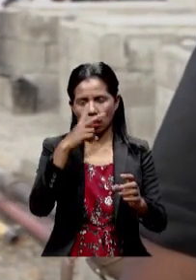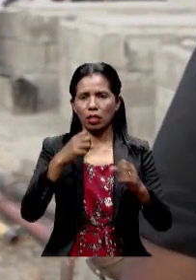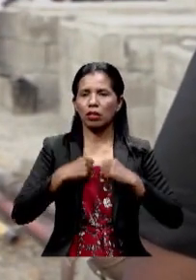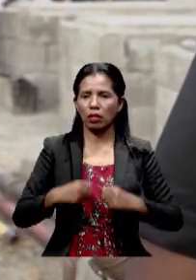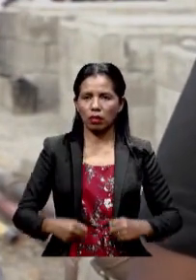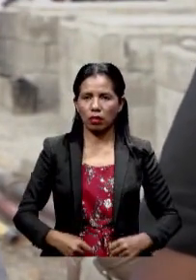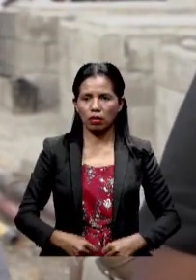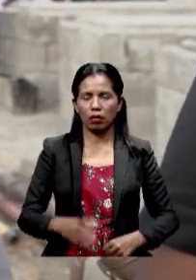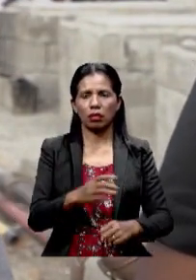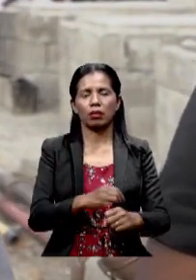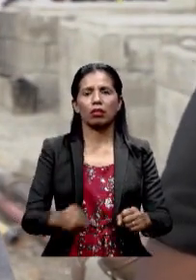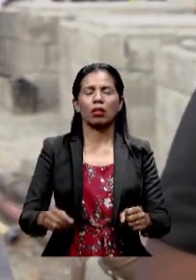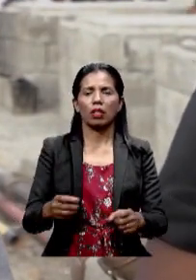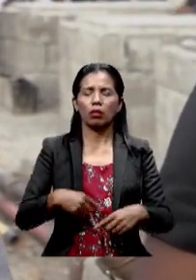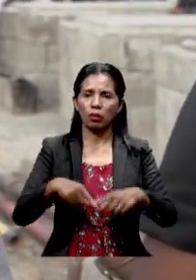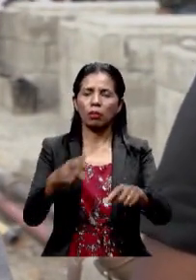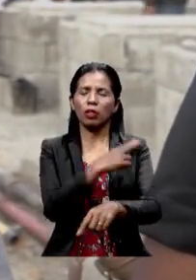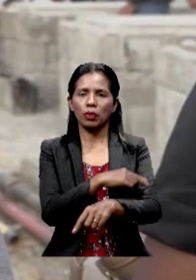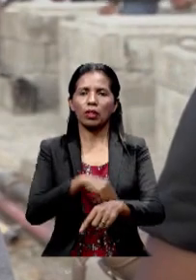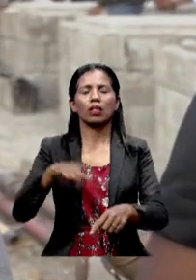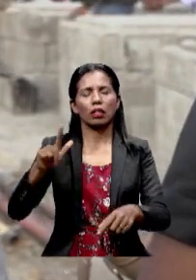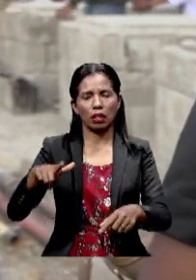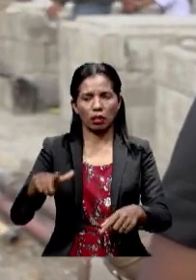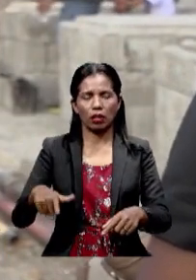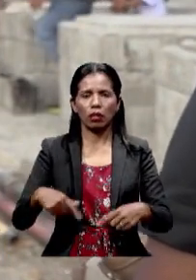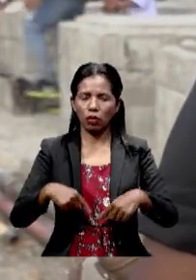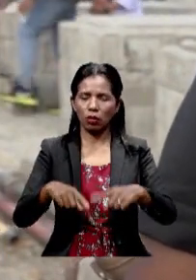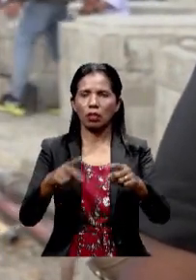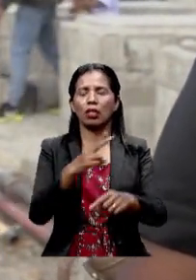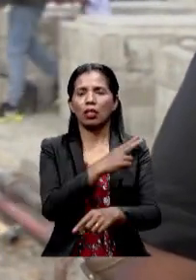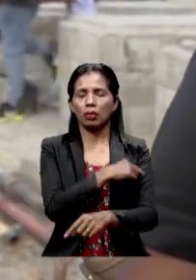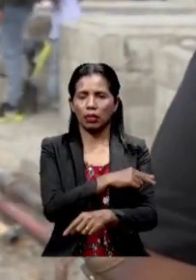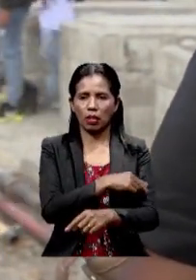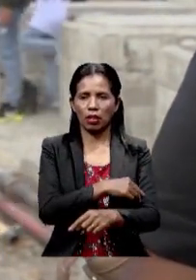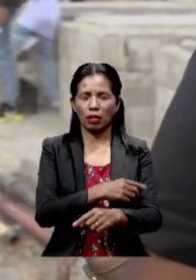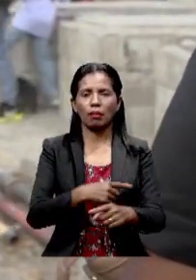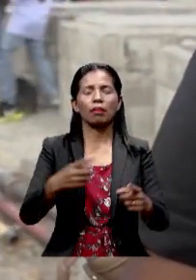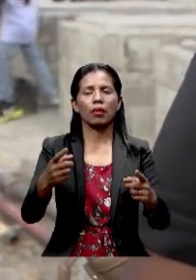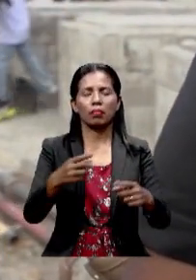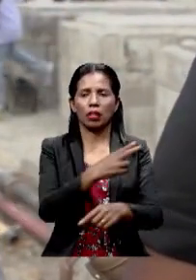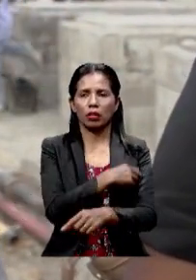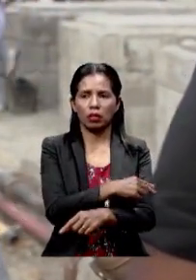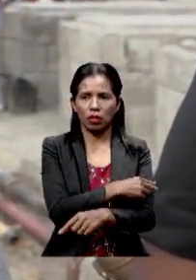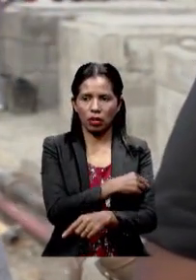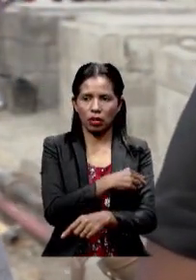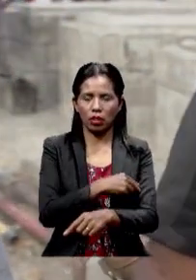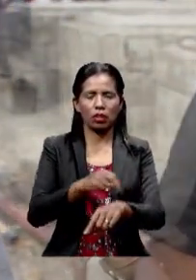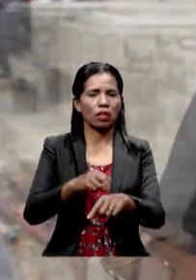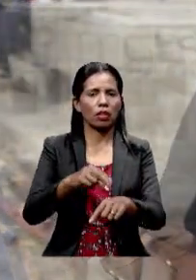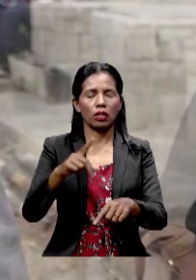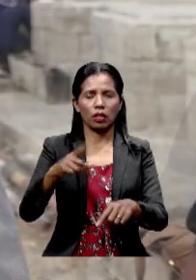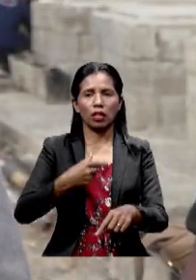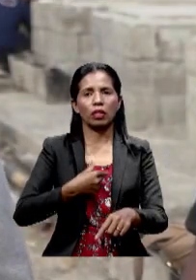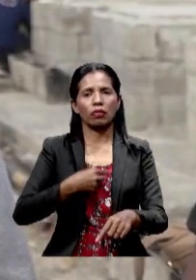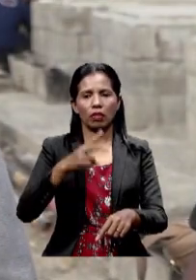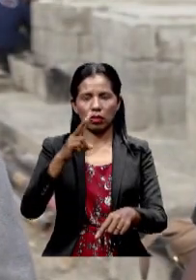então tratamento tarde liu. Ne duni, halu duni tratamento, filava fila mai iha hospital nacional Guido Valadares,